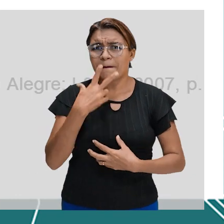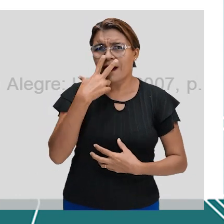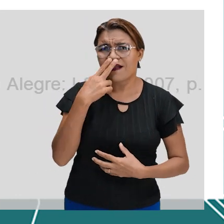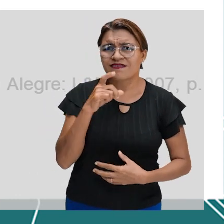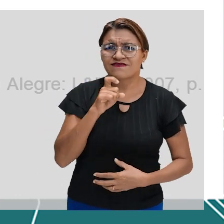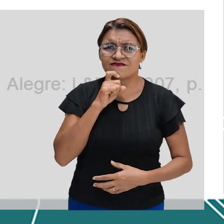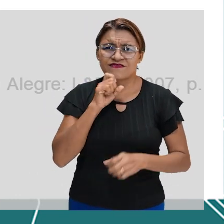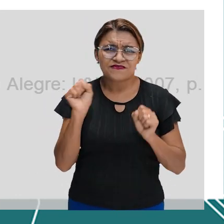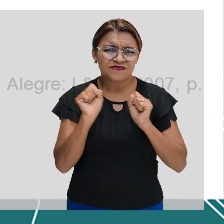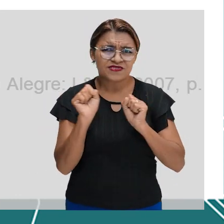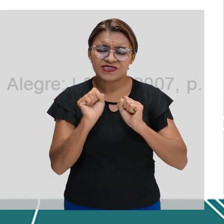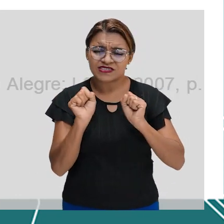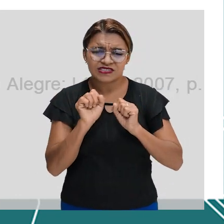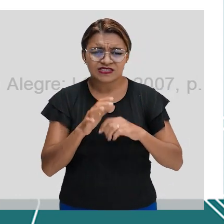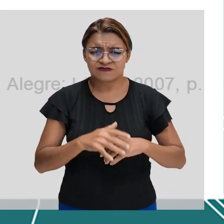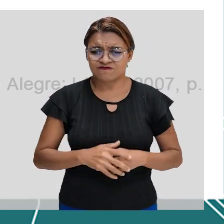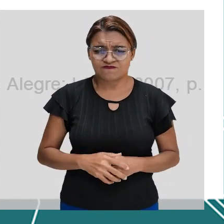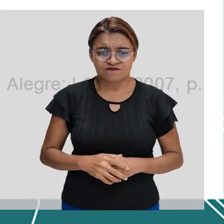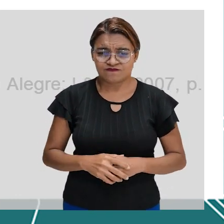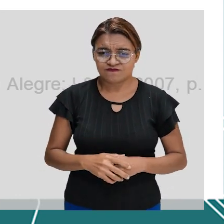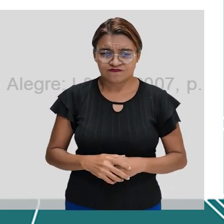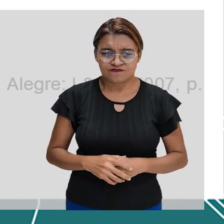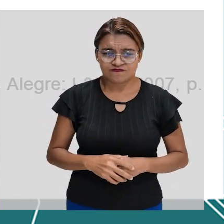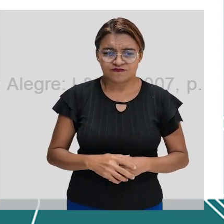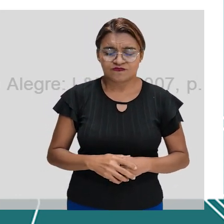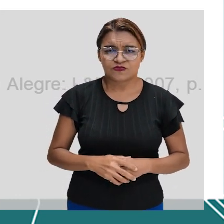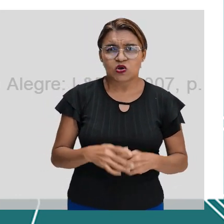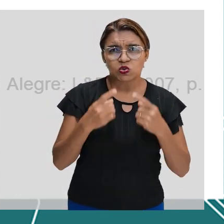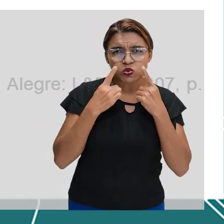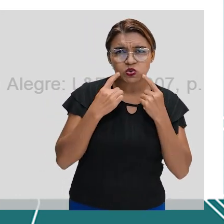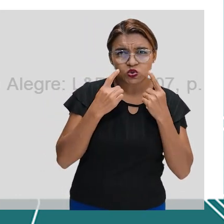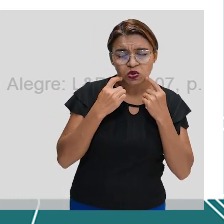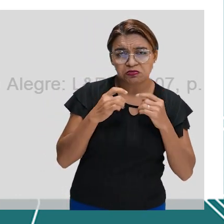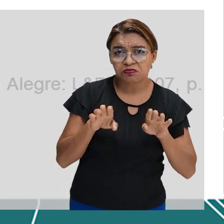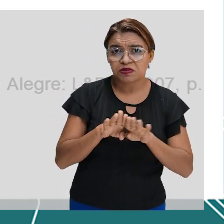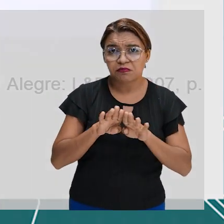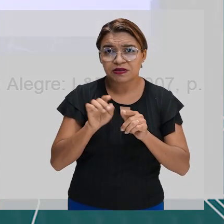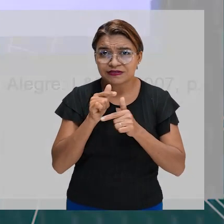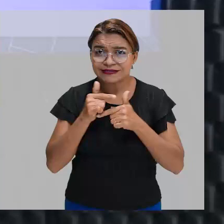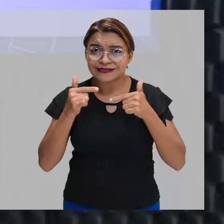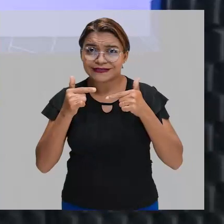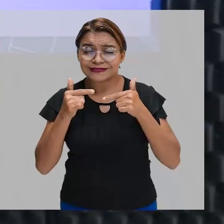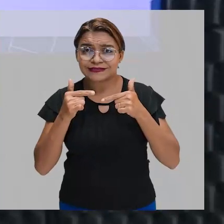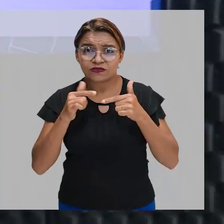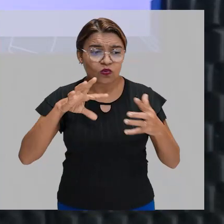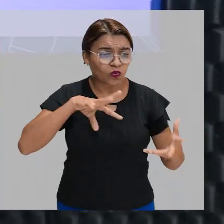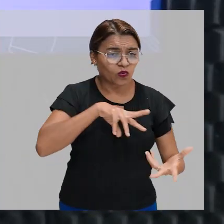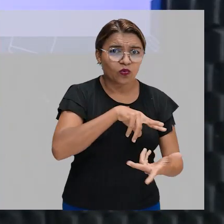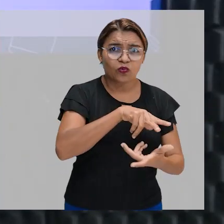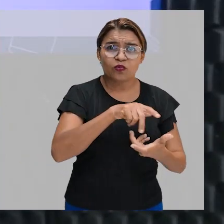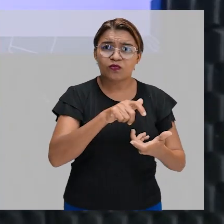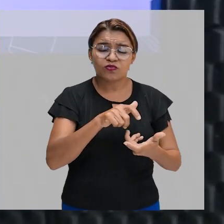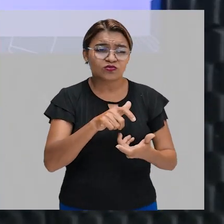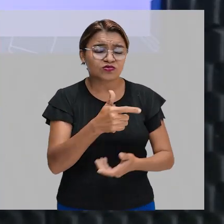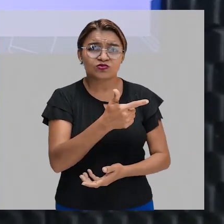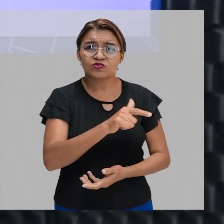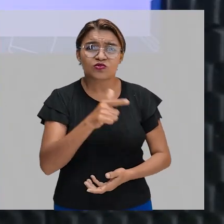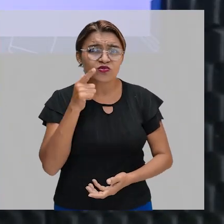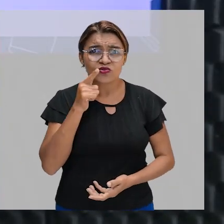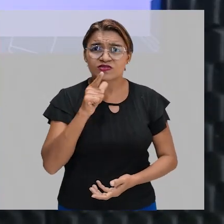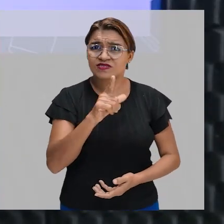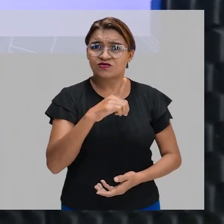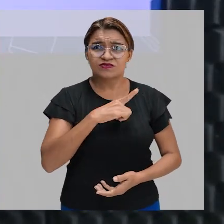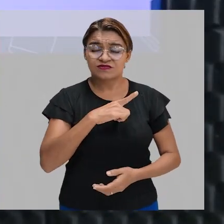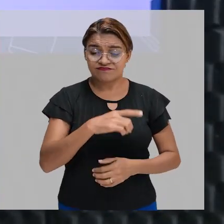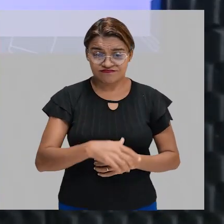Sem Causa justamente choro e rio o mundo todo a barco e nada perto antes